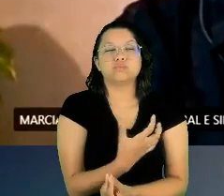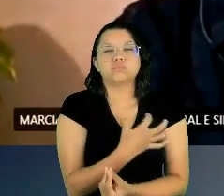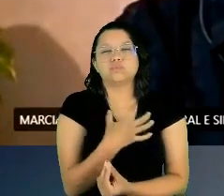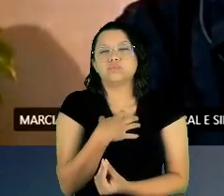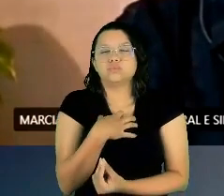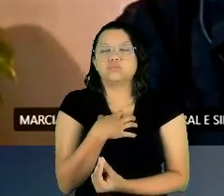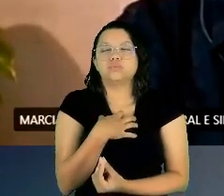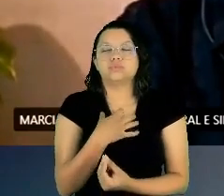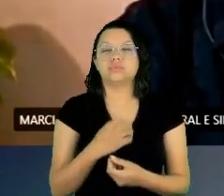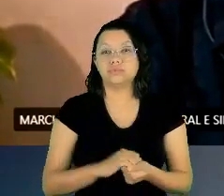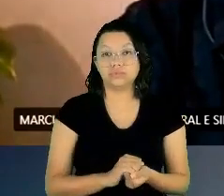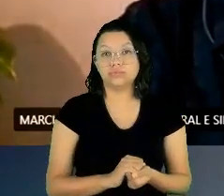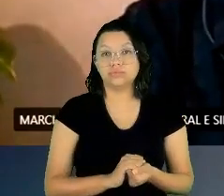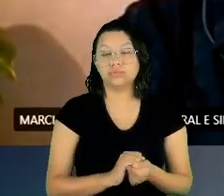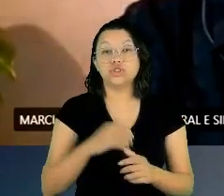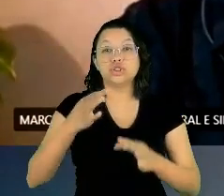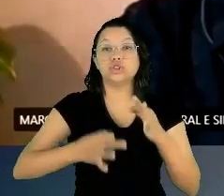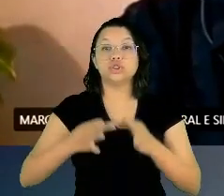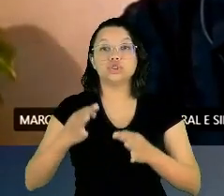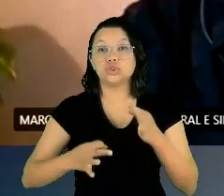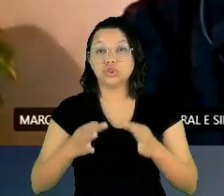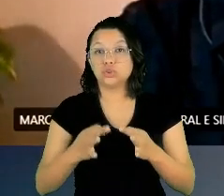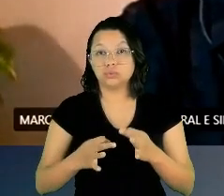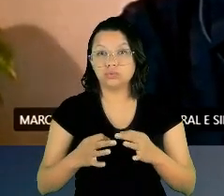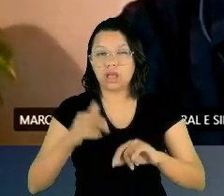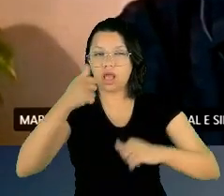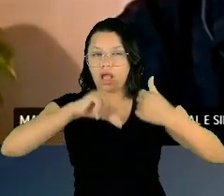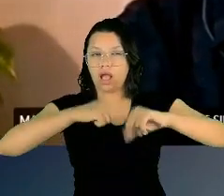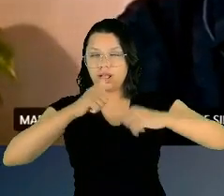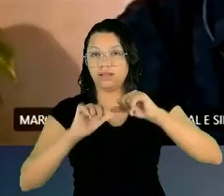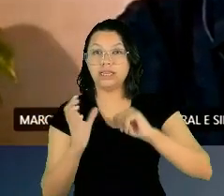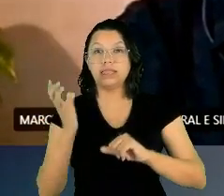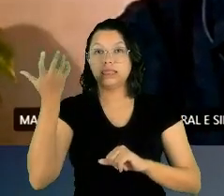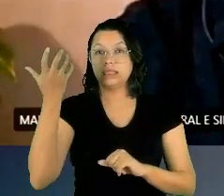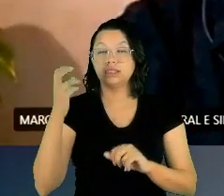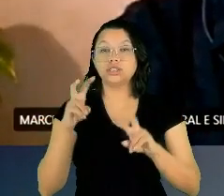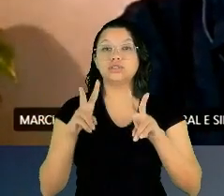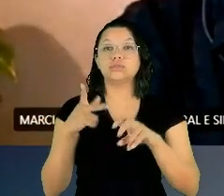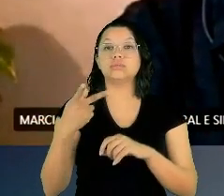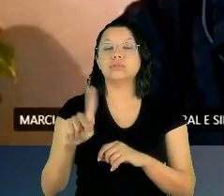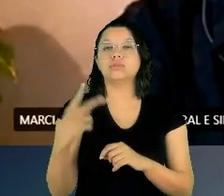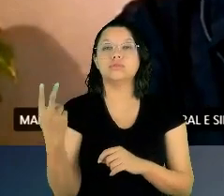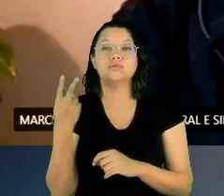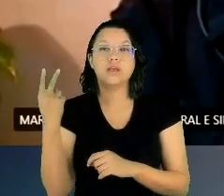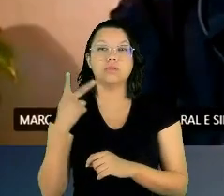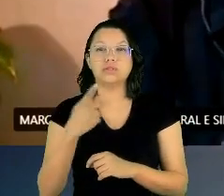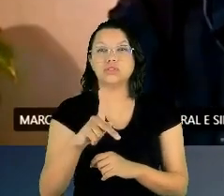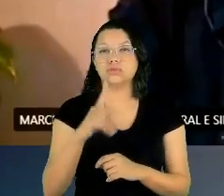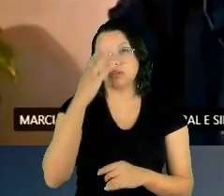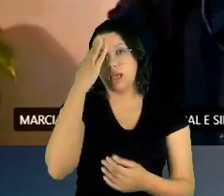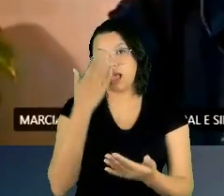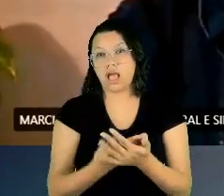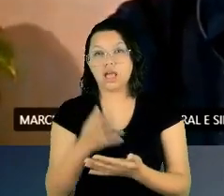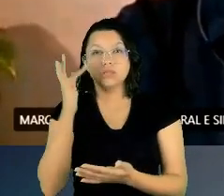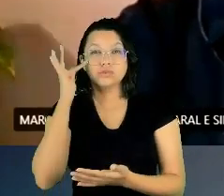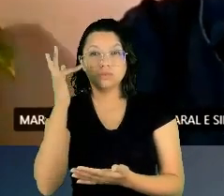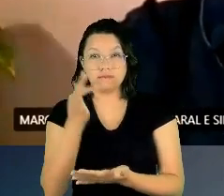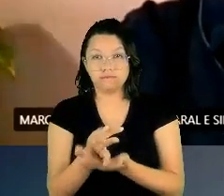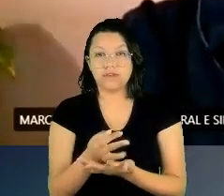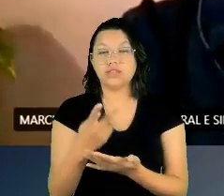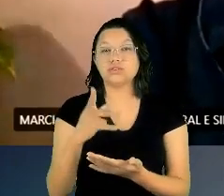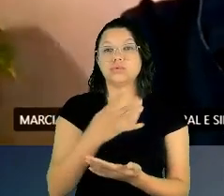ela é altamente emotiva, né? Ela julga, avalia e decide sobre os seus valores, sobre as